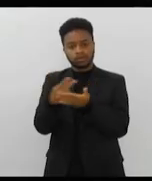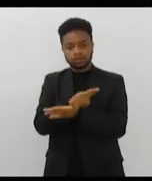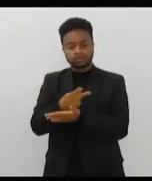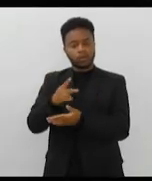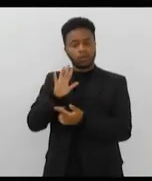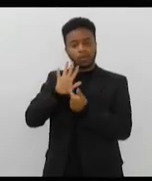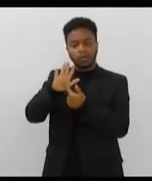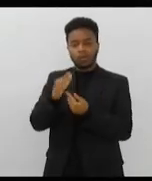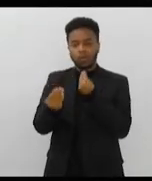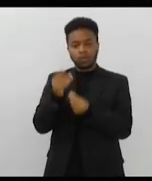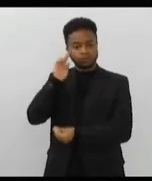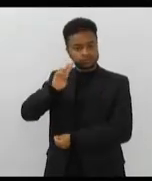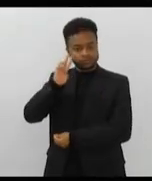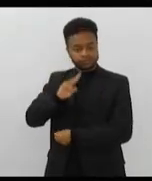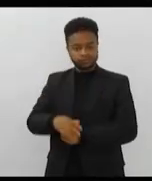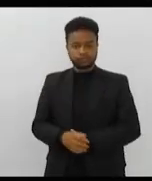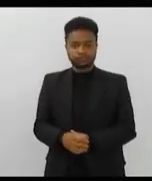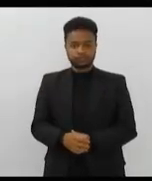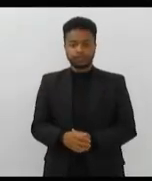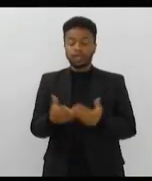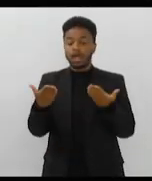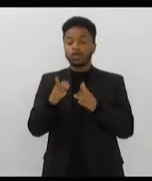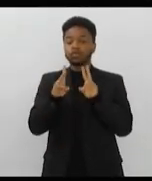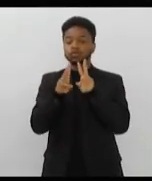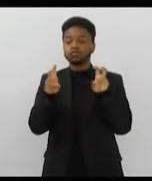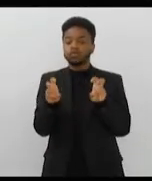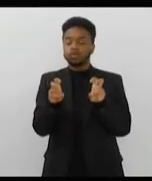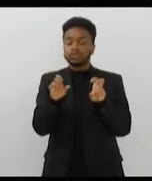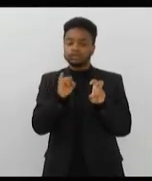história. Agora vamos no mérito.